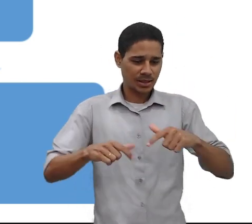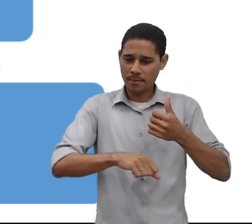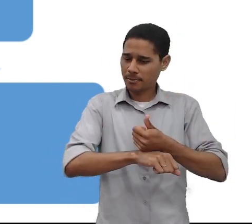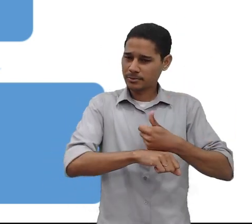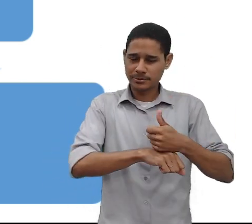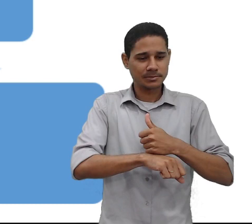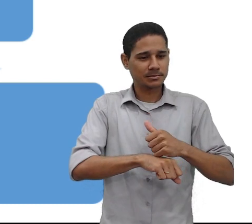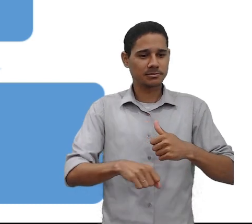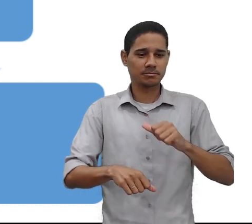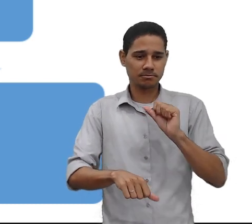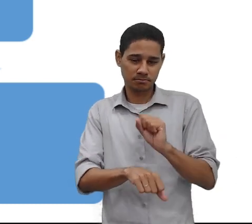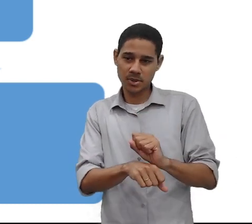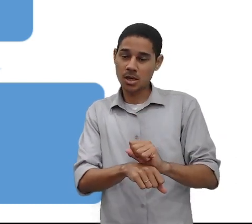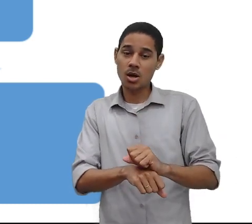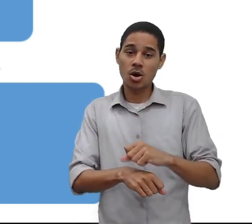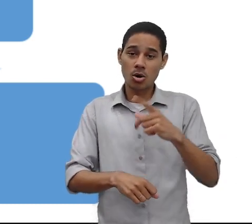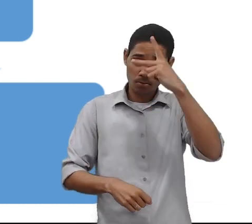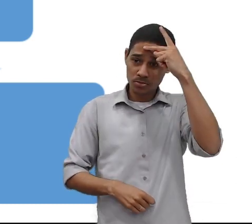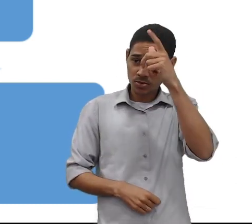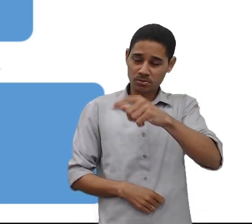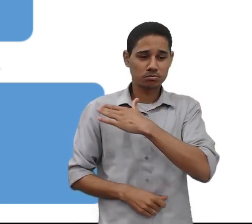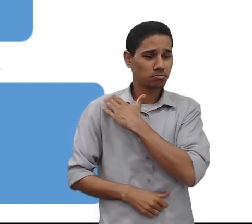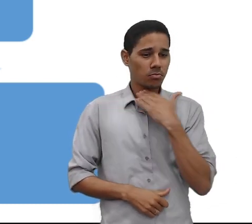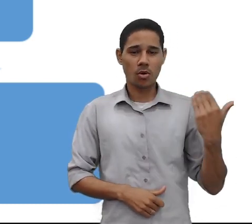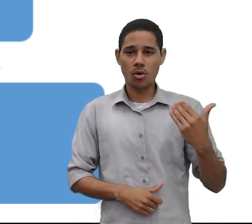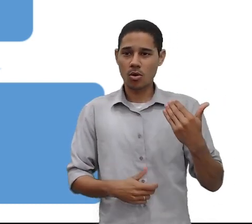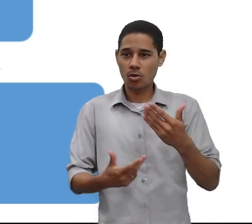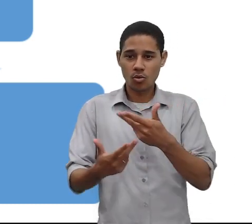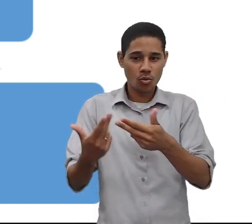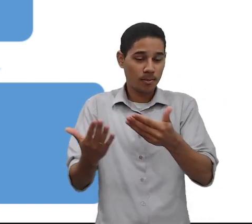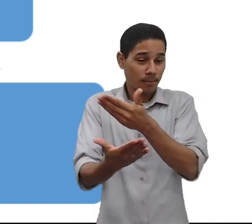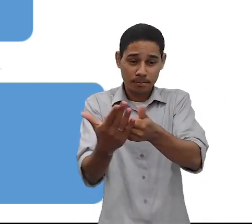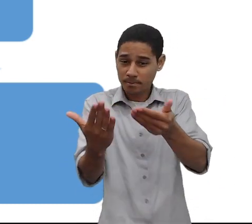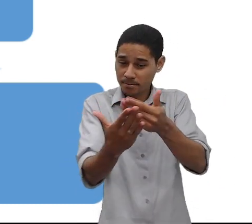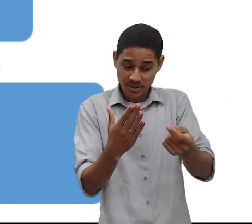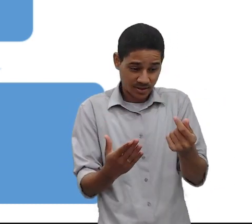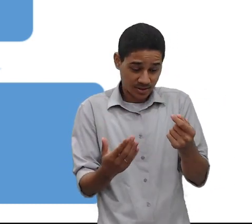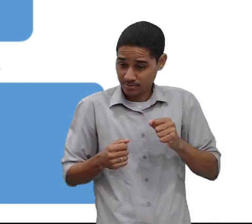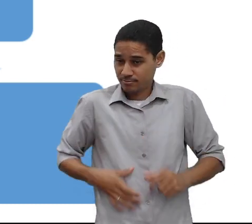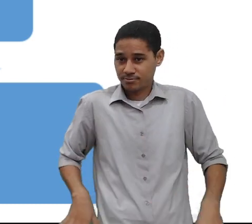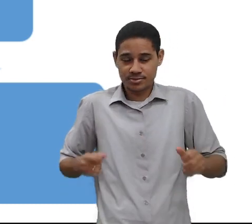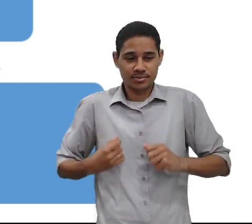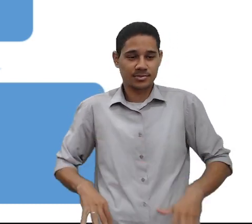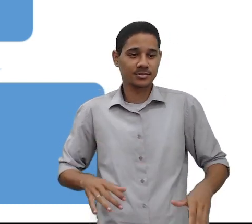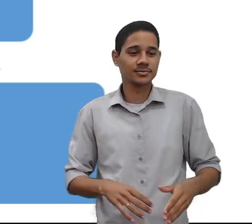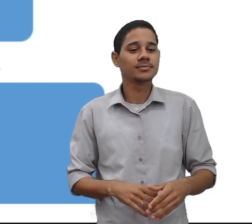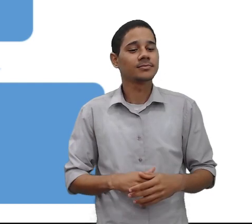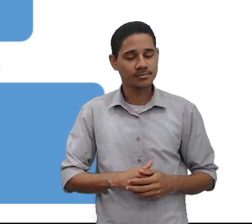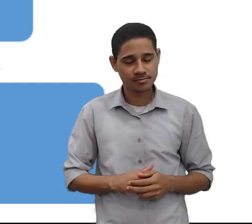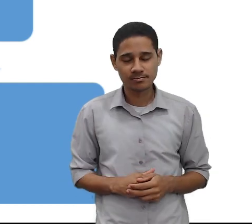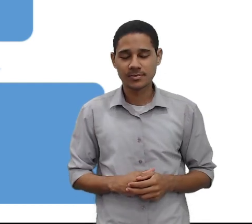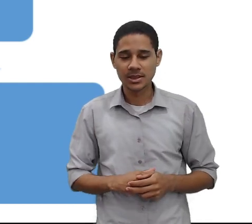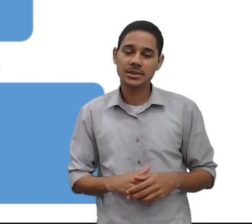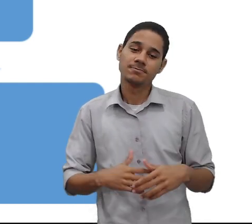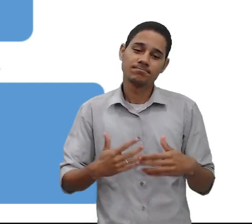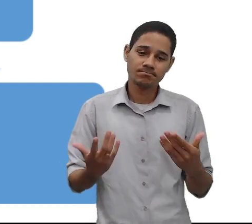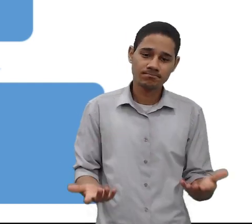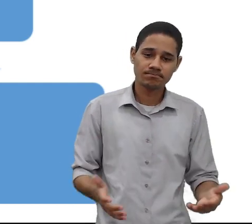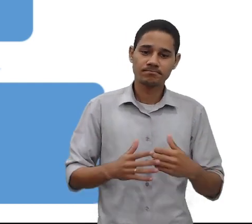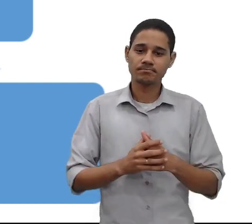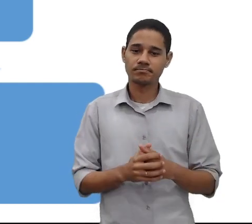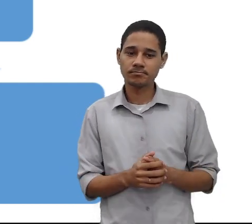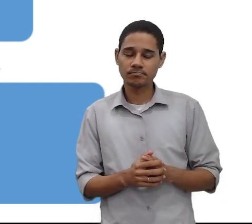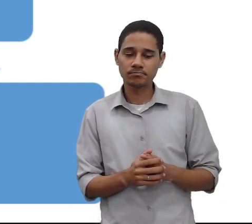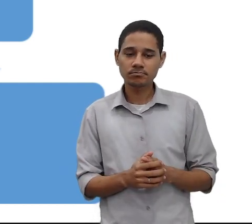funcionais ou morte ao trabalhador e danos materiais e econômicos à empresa. Ou seja,